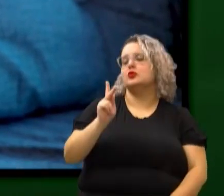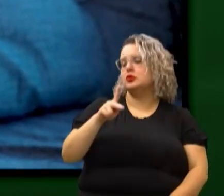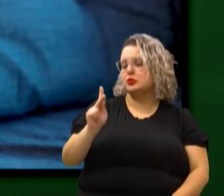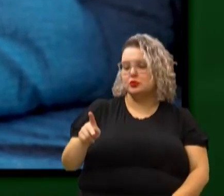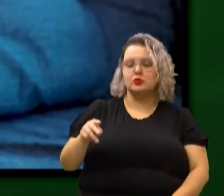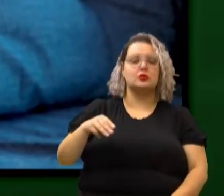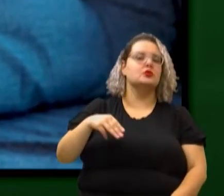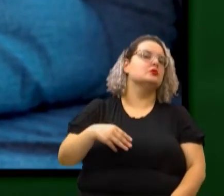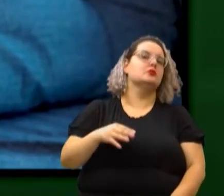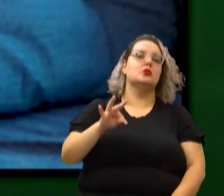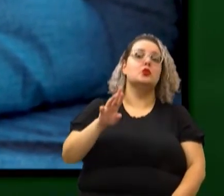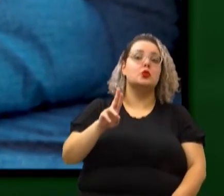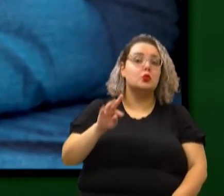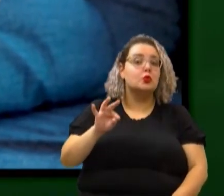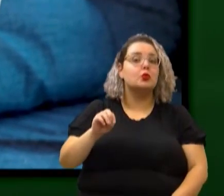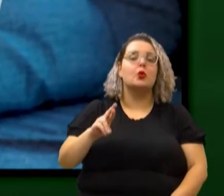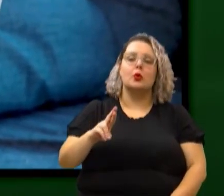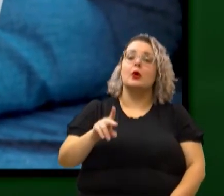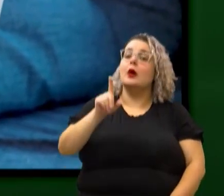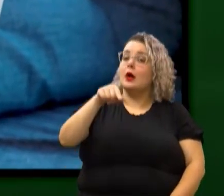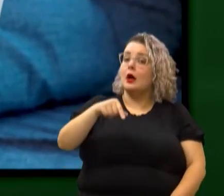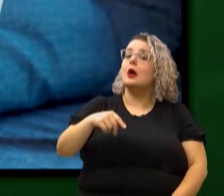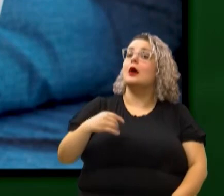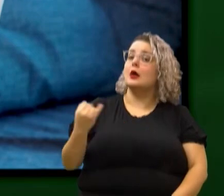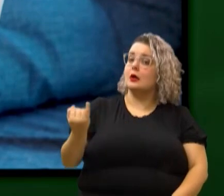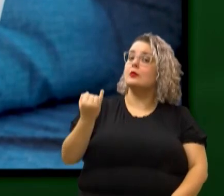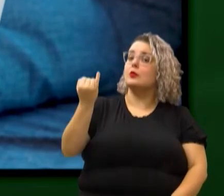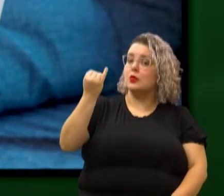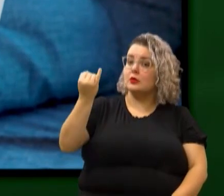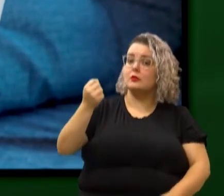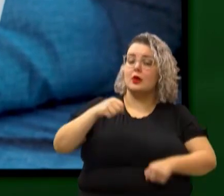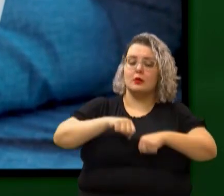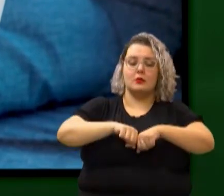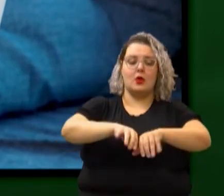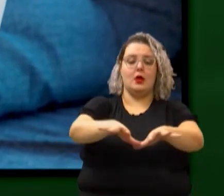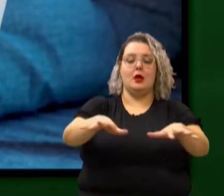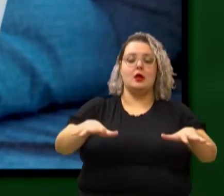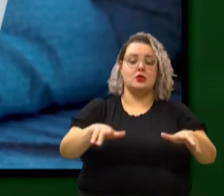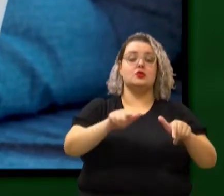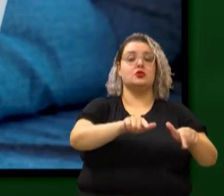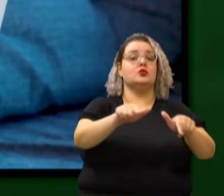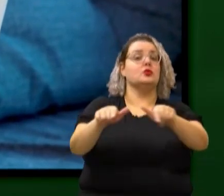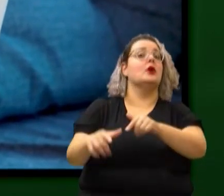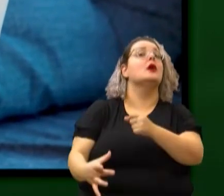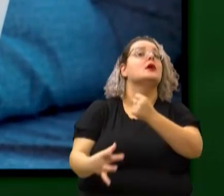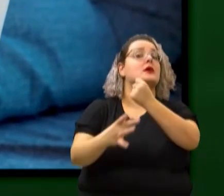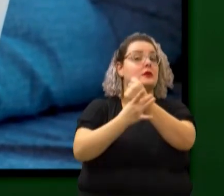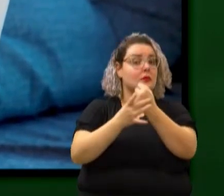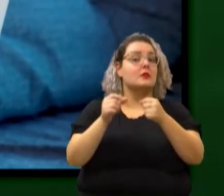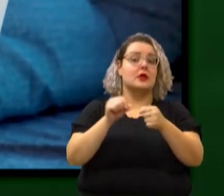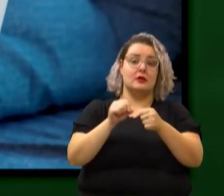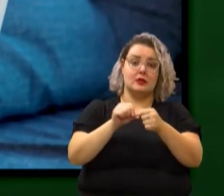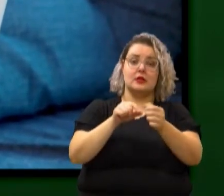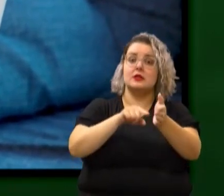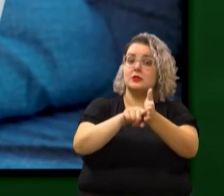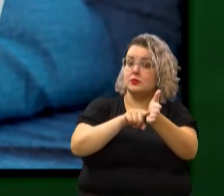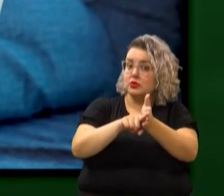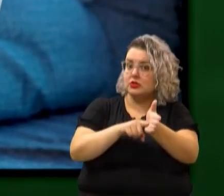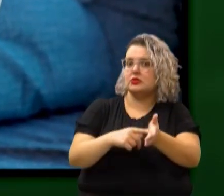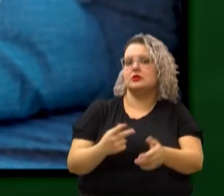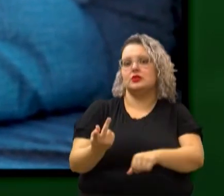dos professores é de suma importância para que a gente fique com um leque de lugares seguros para fazer essas